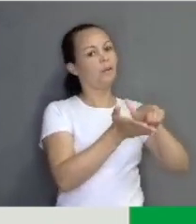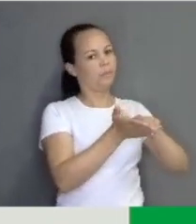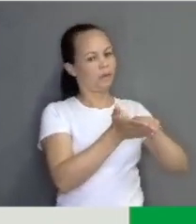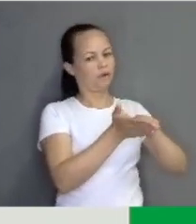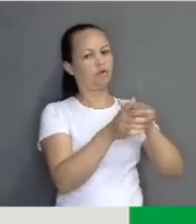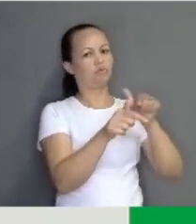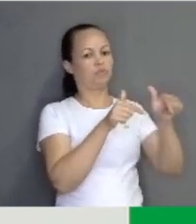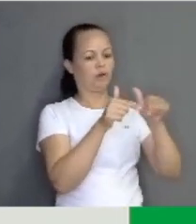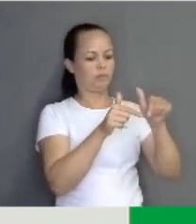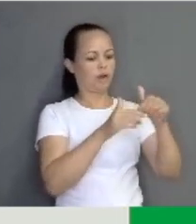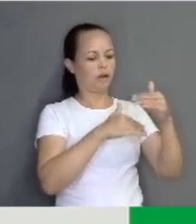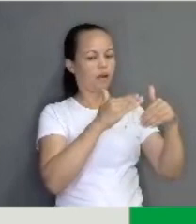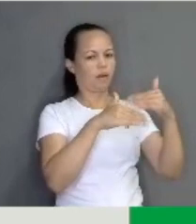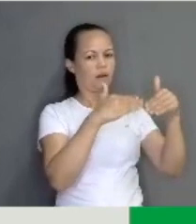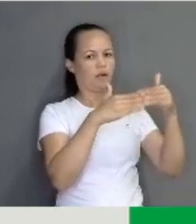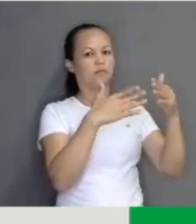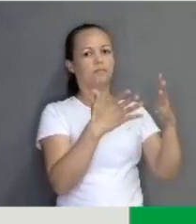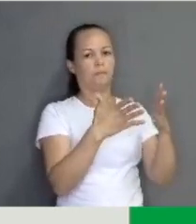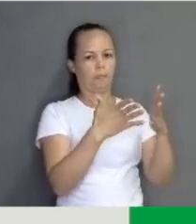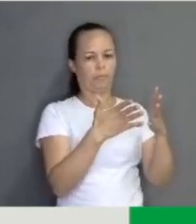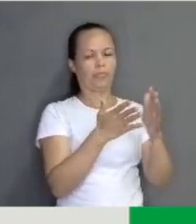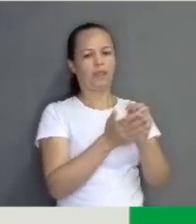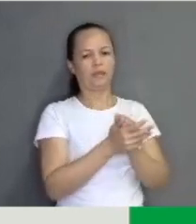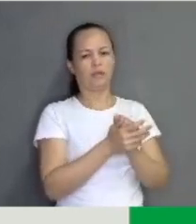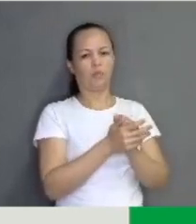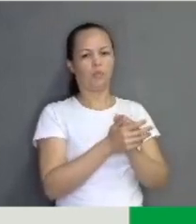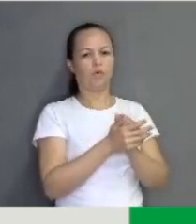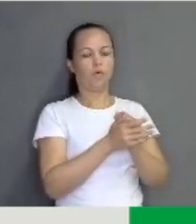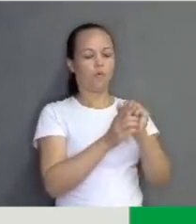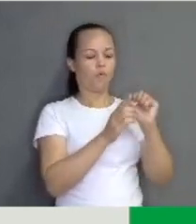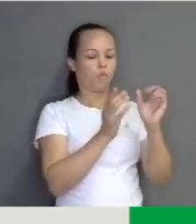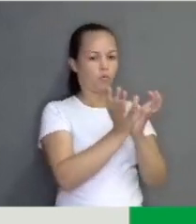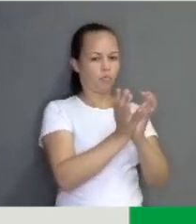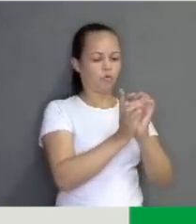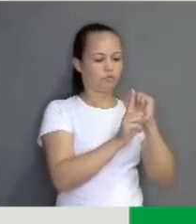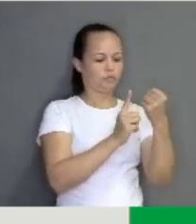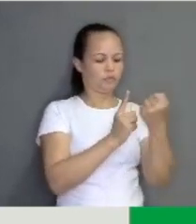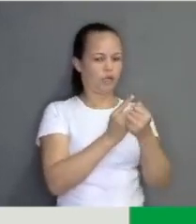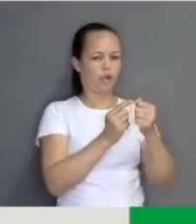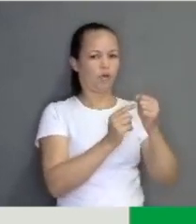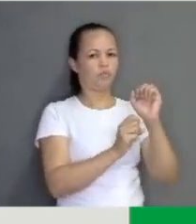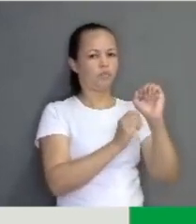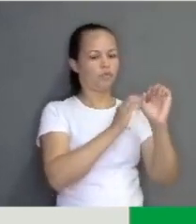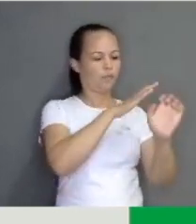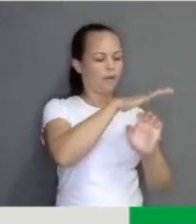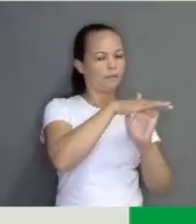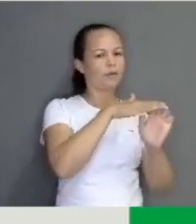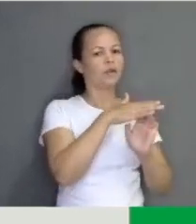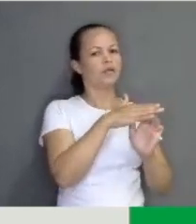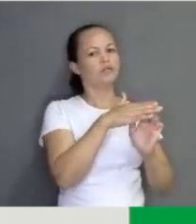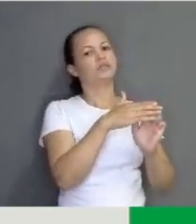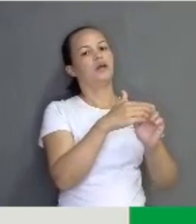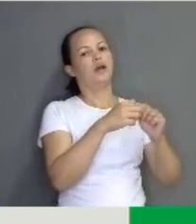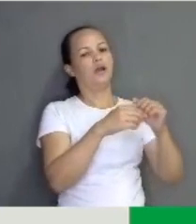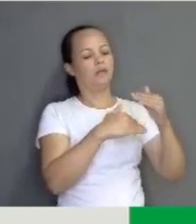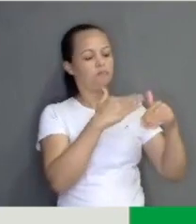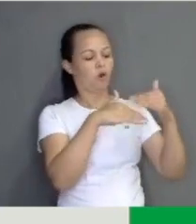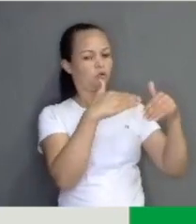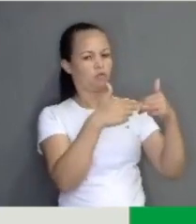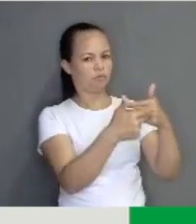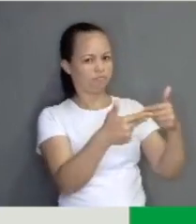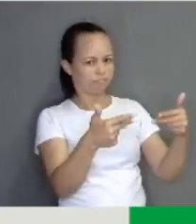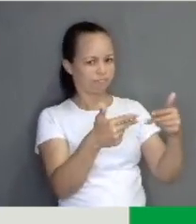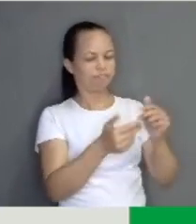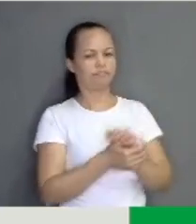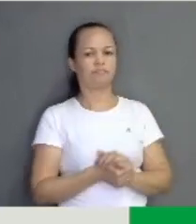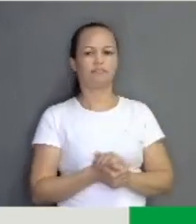a produção de um bem. Então, o grupo social de uma empresa é produzir alguma coisa, certo?